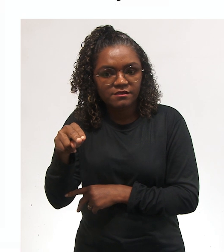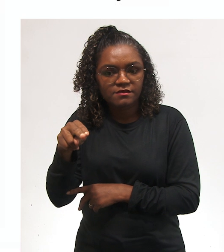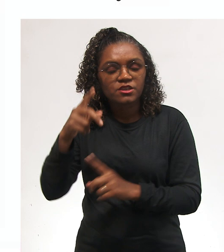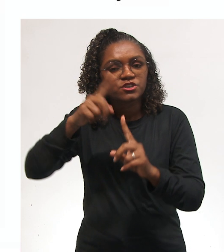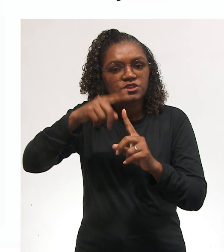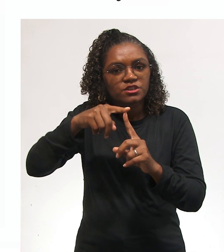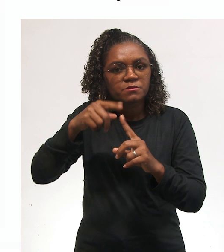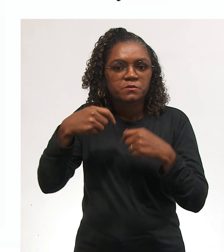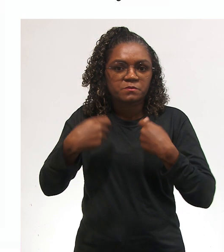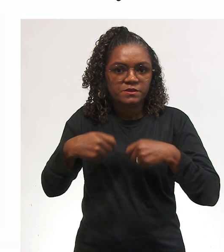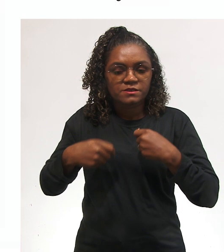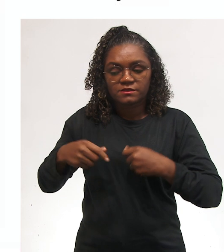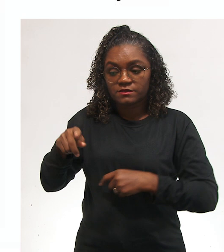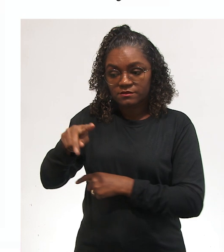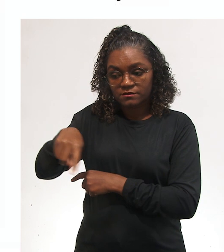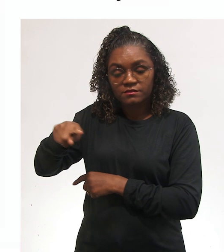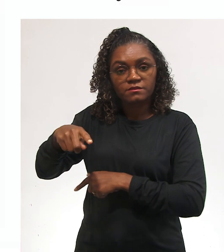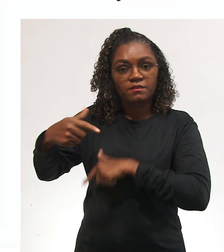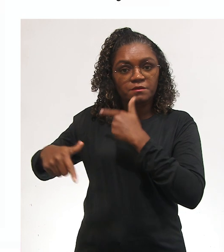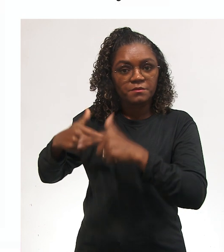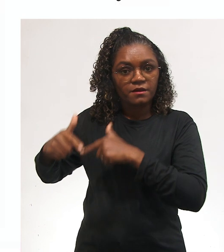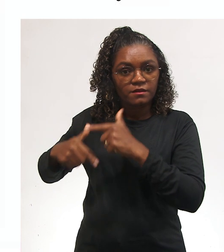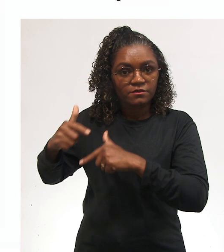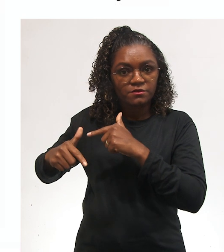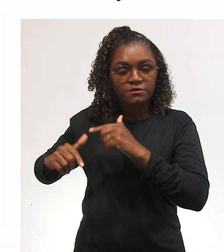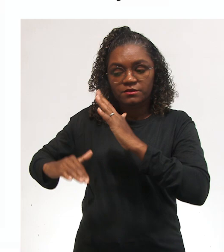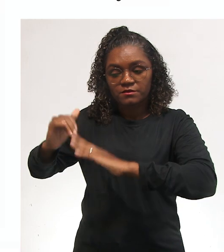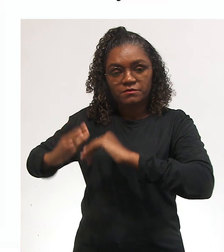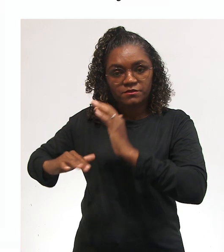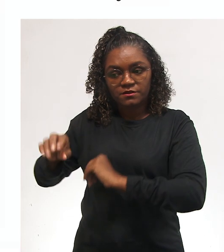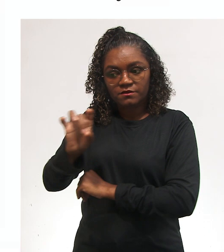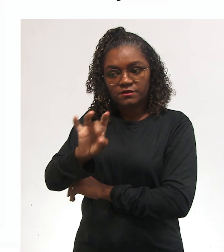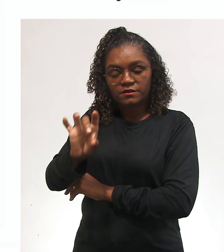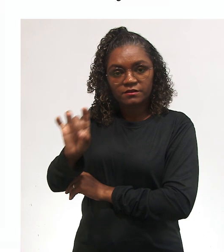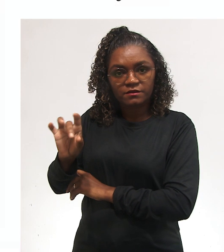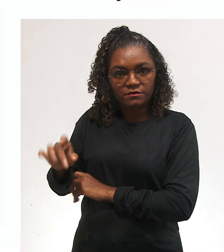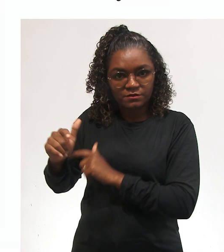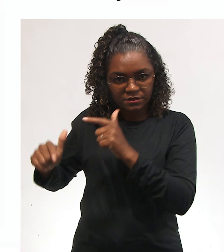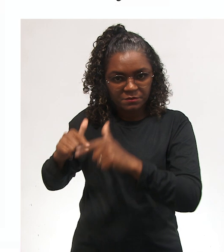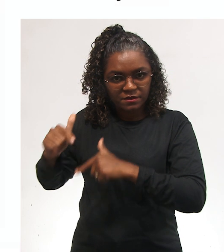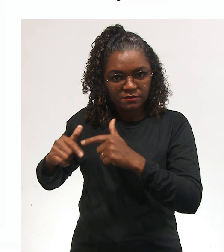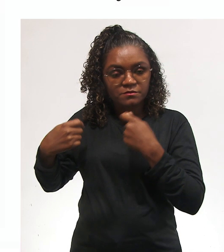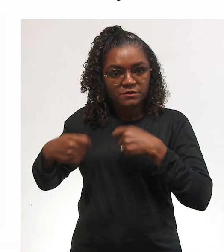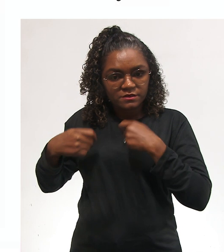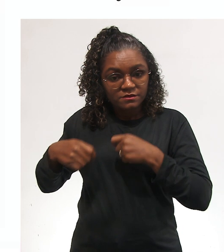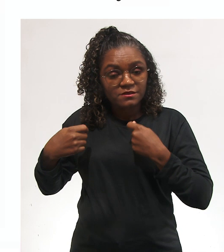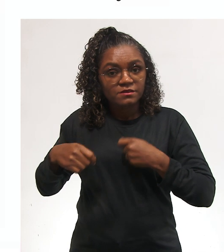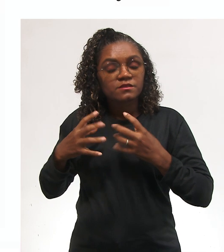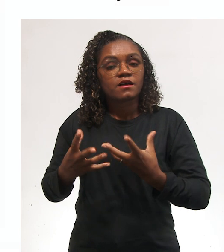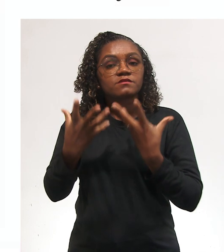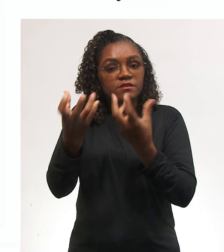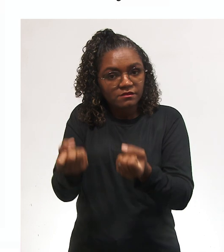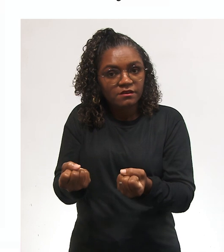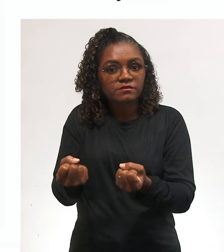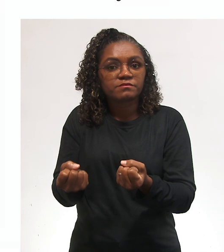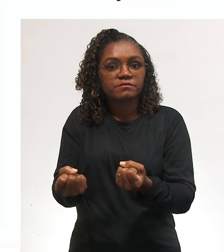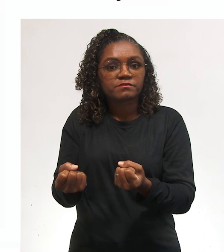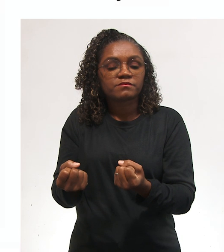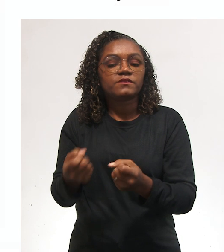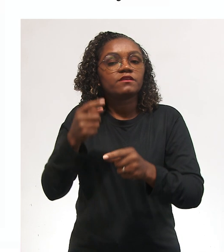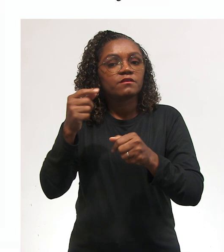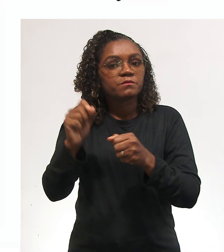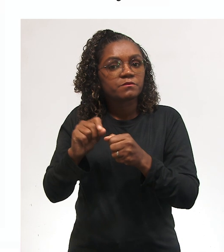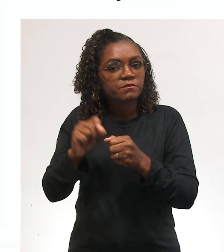próprios colaboradores, né, pelo próprio pessoal, pelos próprios funcionários, visando sempre que possível